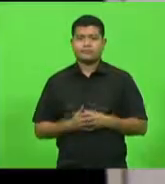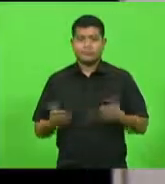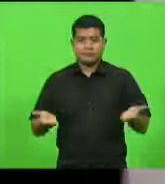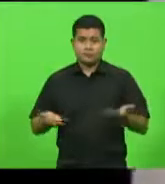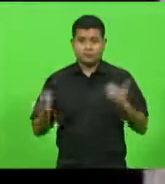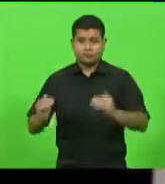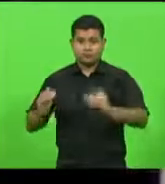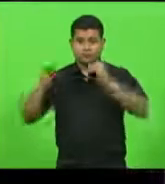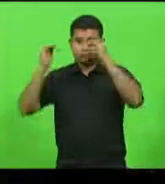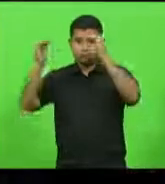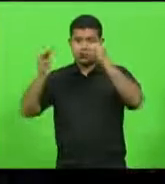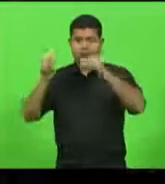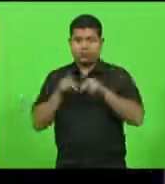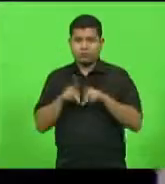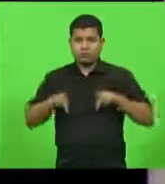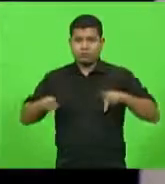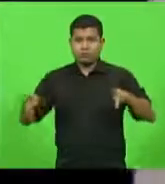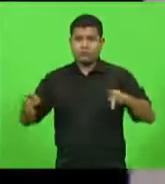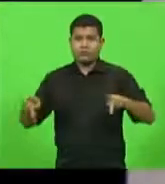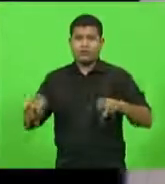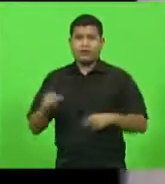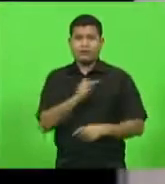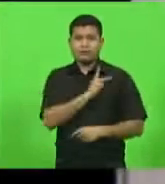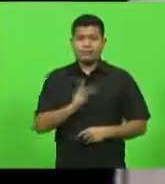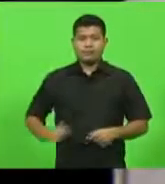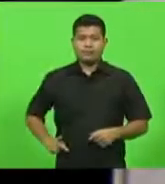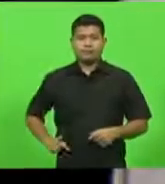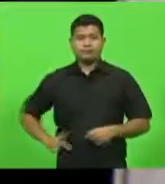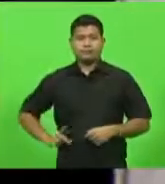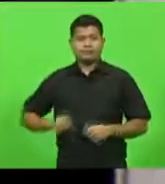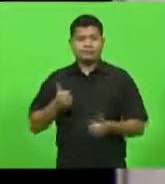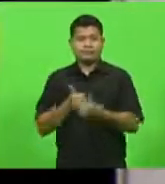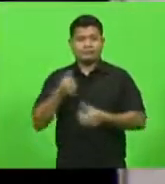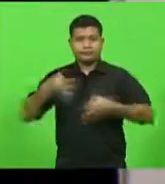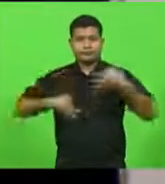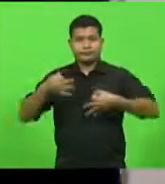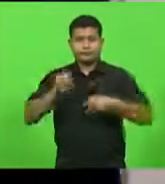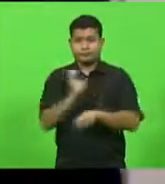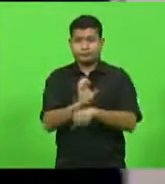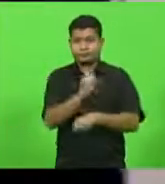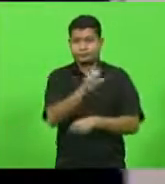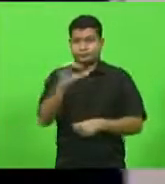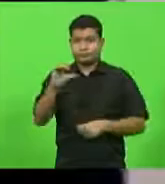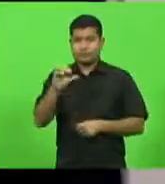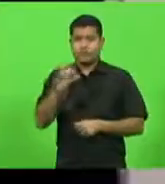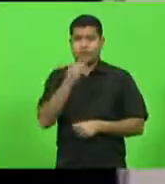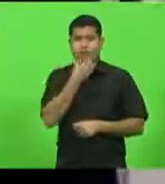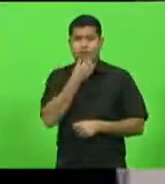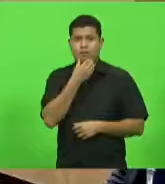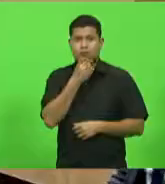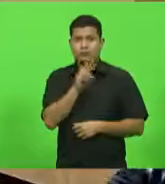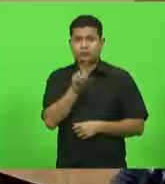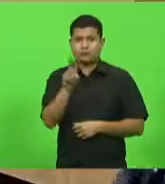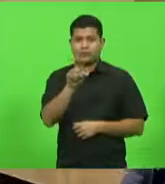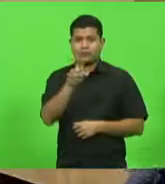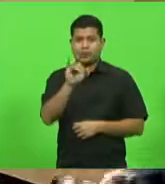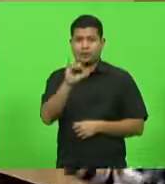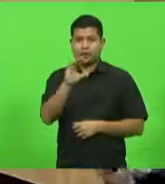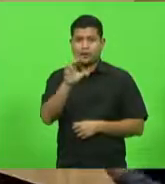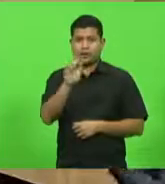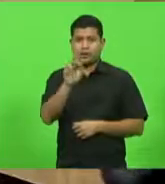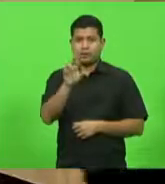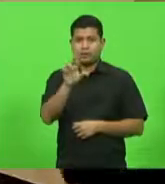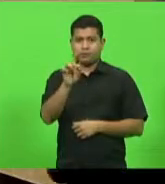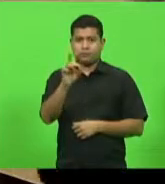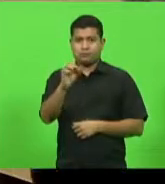Excelentíssimo senhor desembargador presidente do Tribunal de Justiça do Estado de Santa Catarina, Ricardo José Roesler.